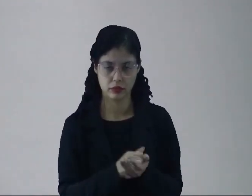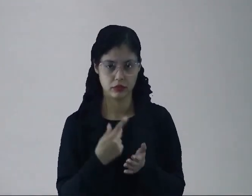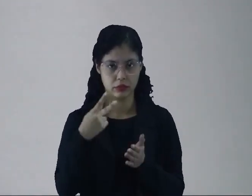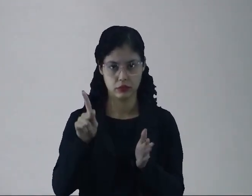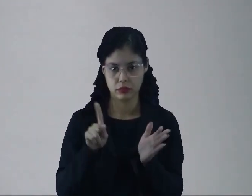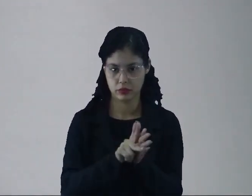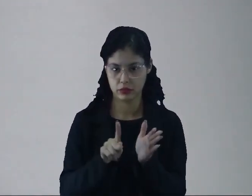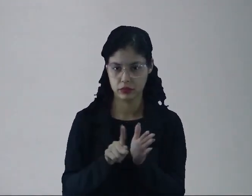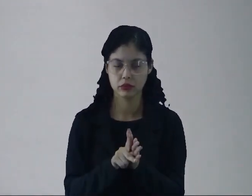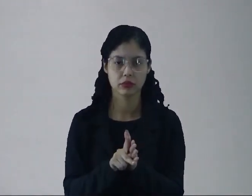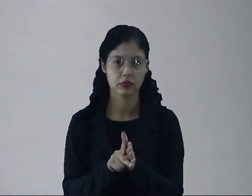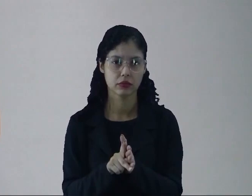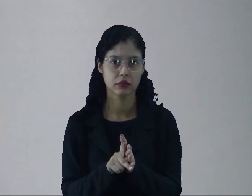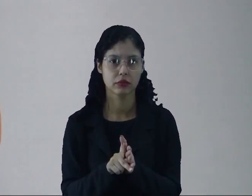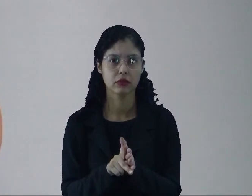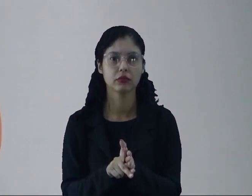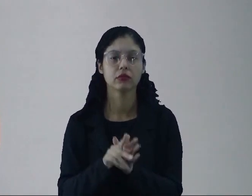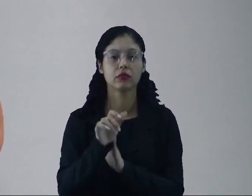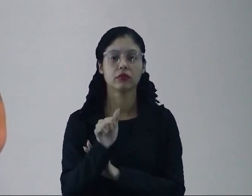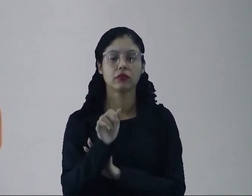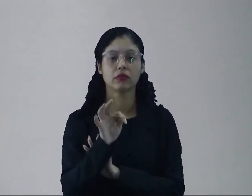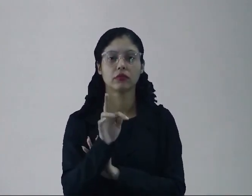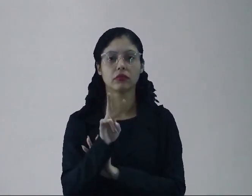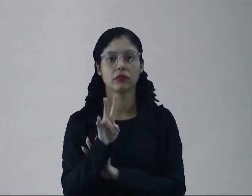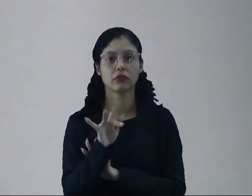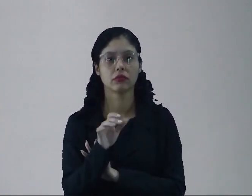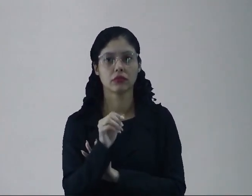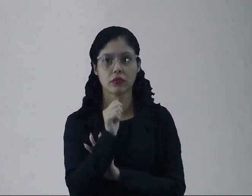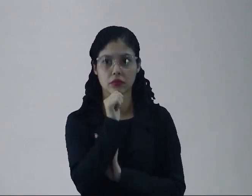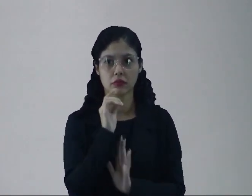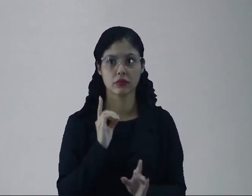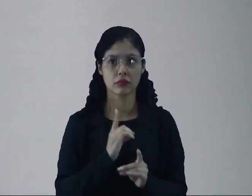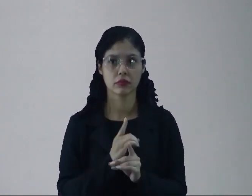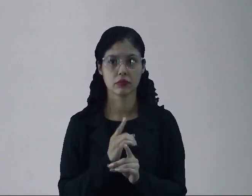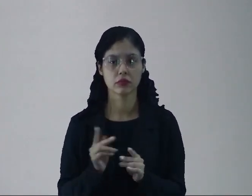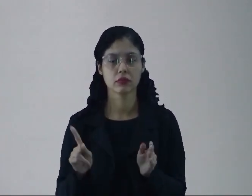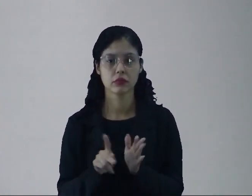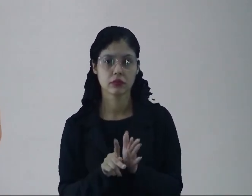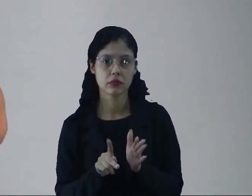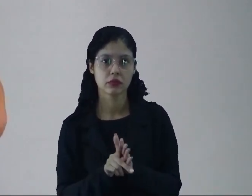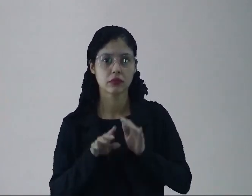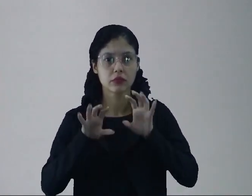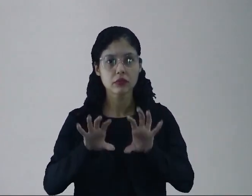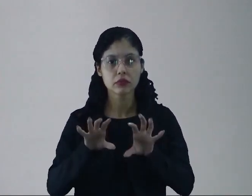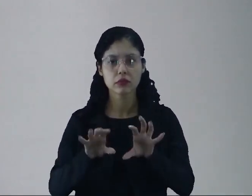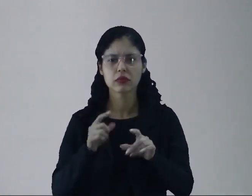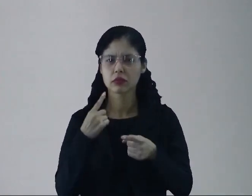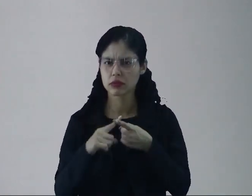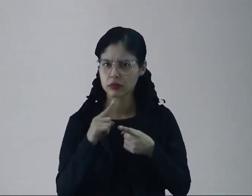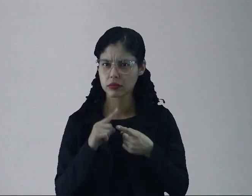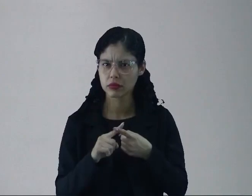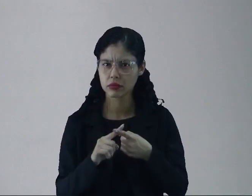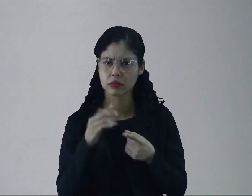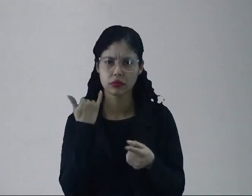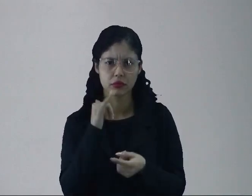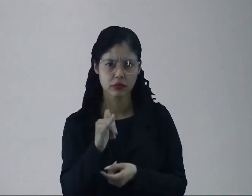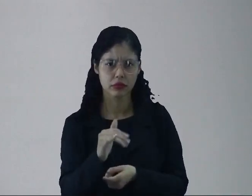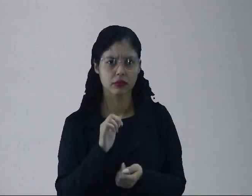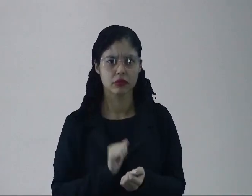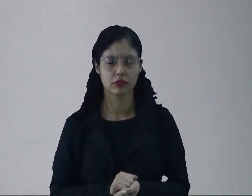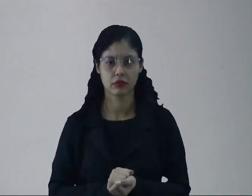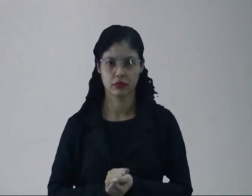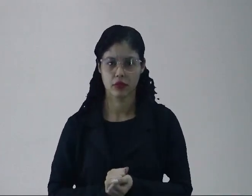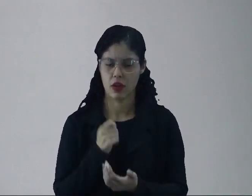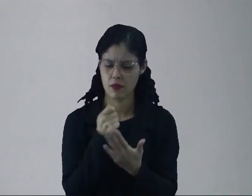sua maioria das vezes eu tenho um transporte ativo contra um gradiente de concentração. Então, por que a célula gasta energia? Porque ela